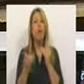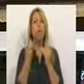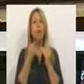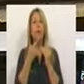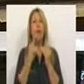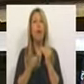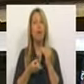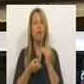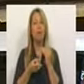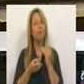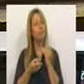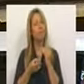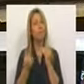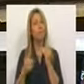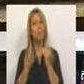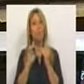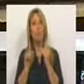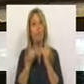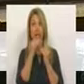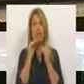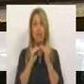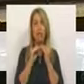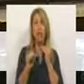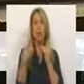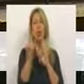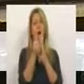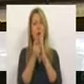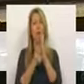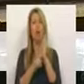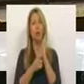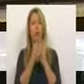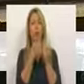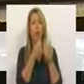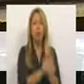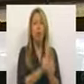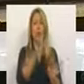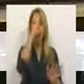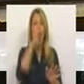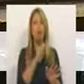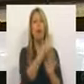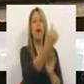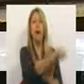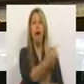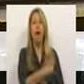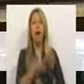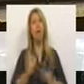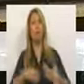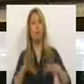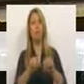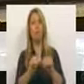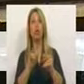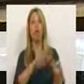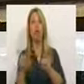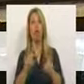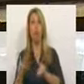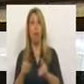há por trás deste silêncio uma agenda escondida do Governo para mexer na reforma que o anterior Governo fez e que hoje em